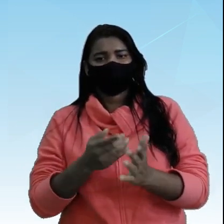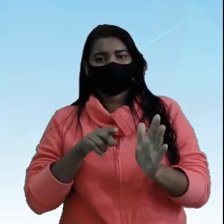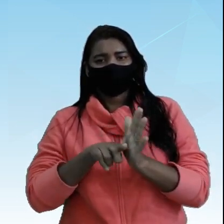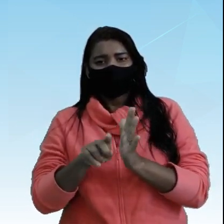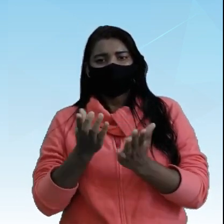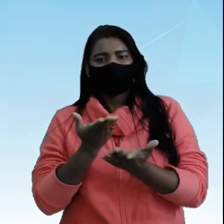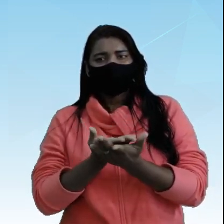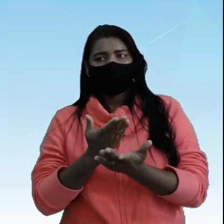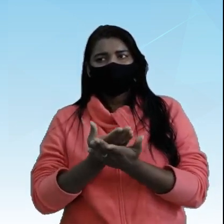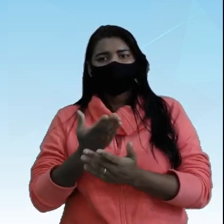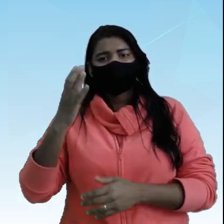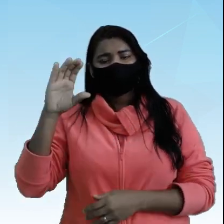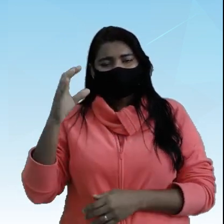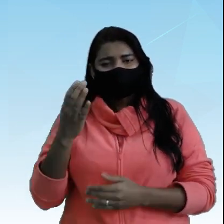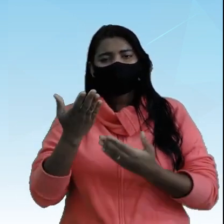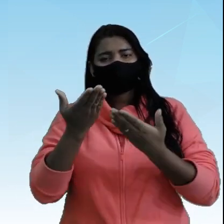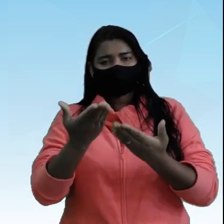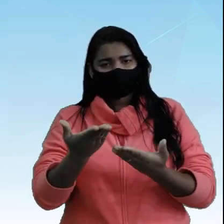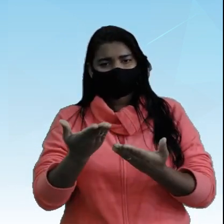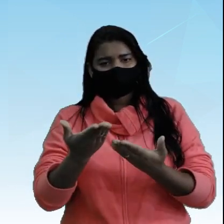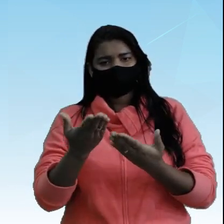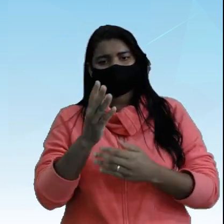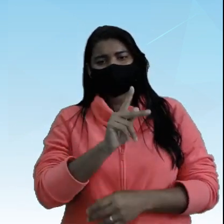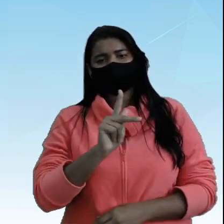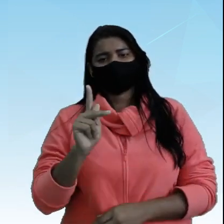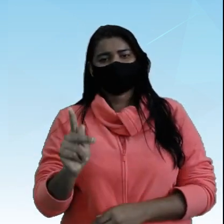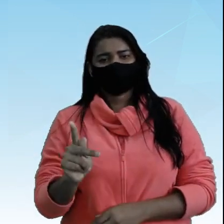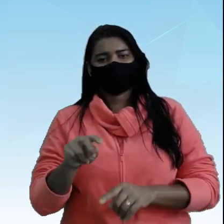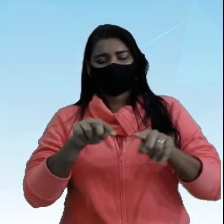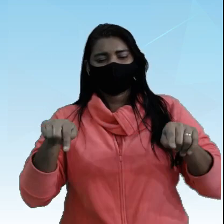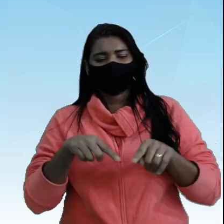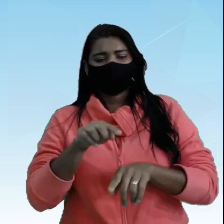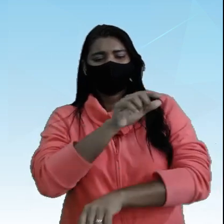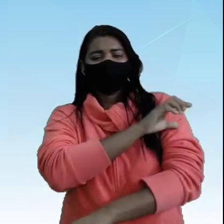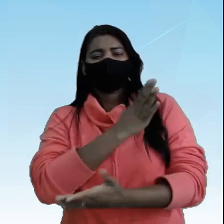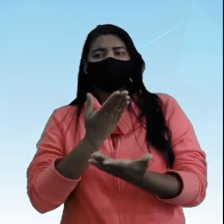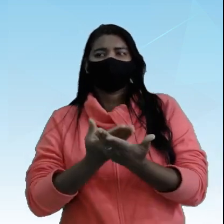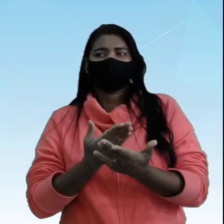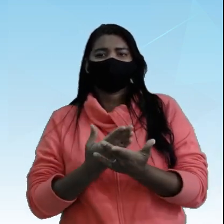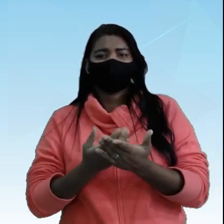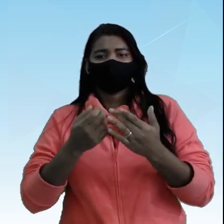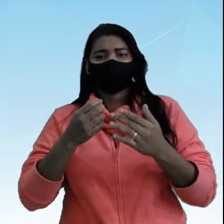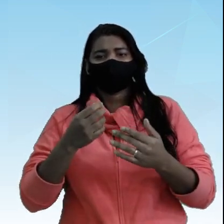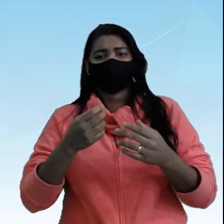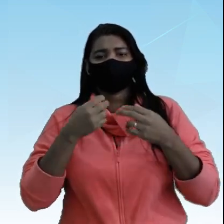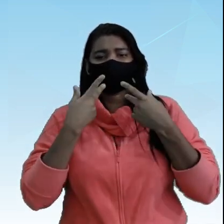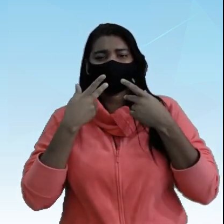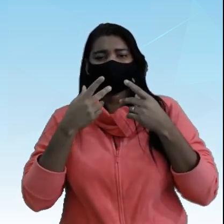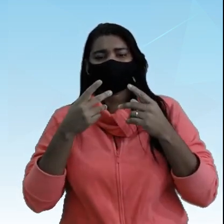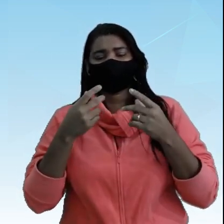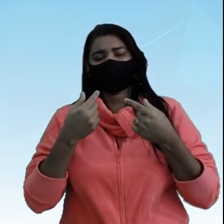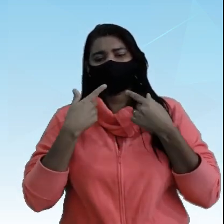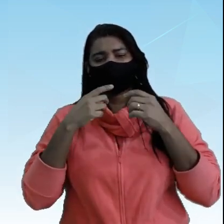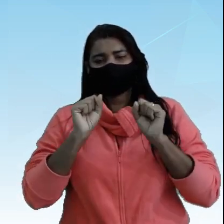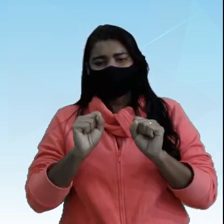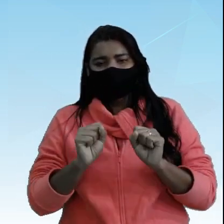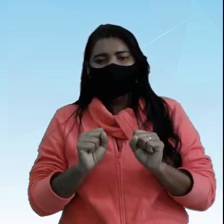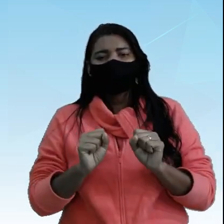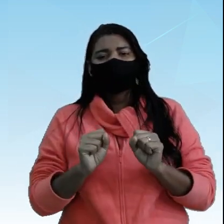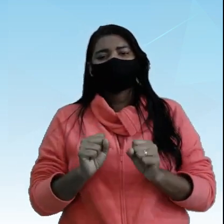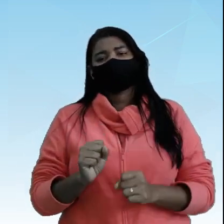certo? Pesquisar e para entregar ao seu professor as figuras de linguagem, figuras de pensamento,